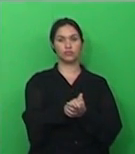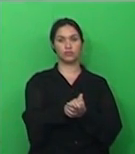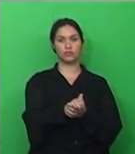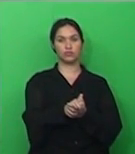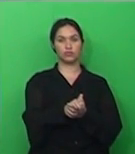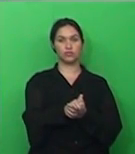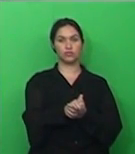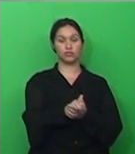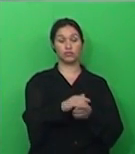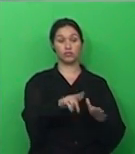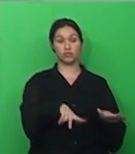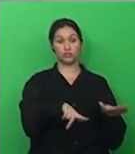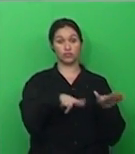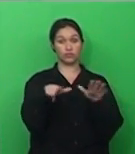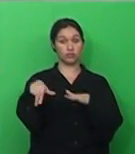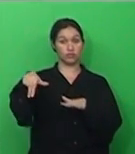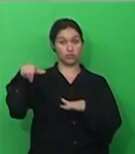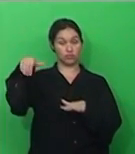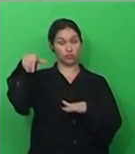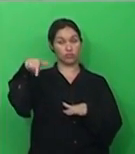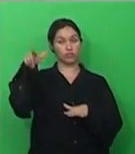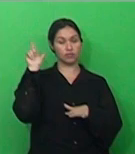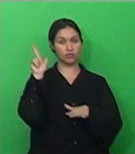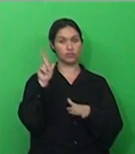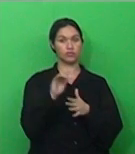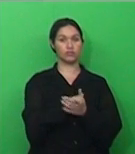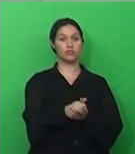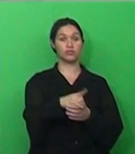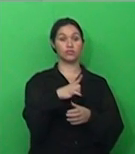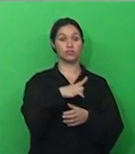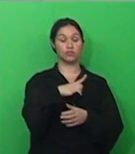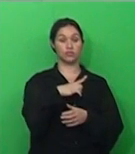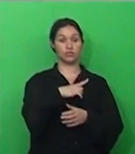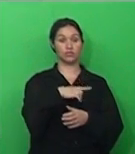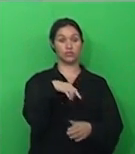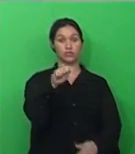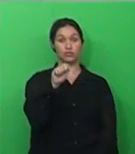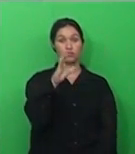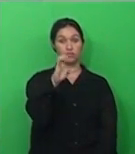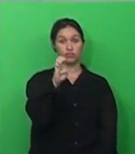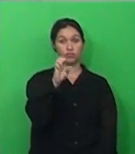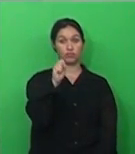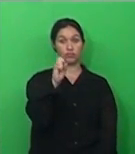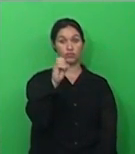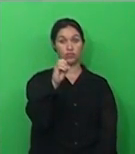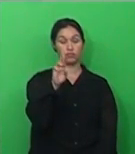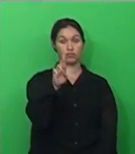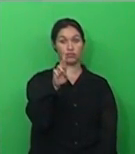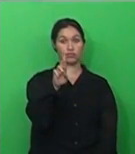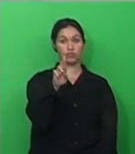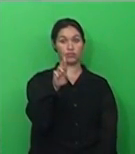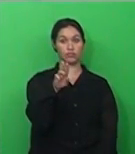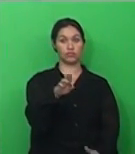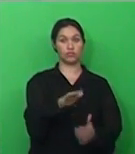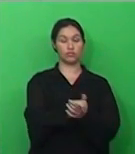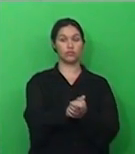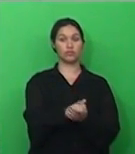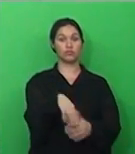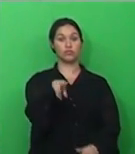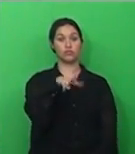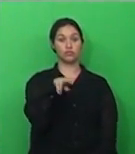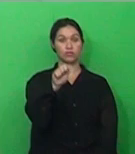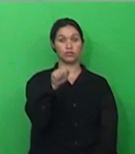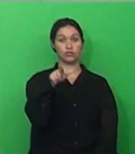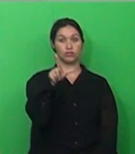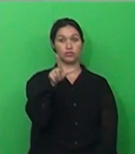Aldinei. Foi atendido o assessor do vereador Aldinei, que está com problema de ferida na perna. Foi lá,